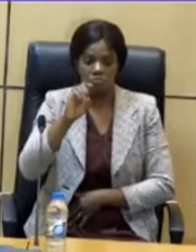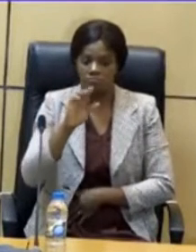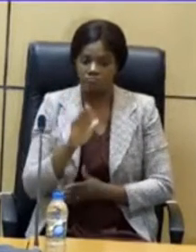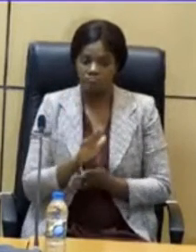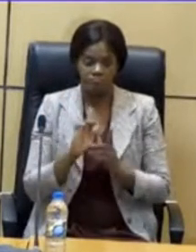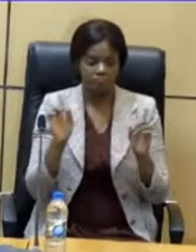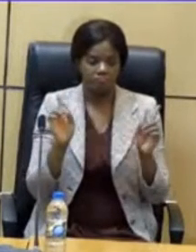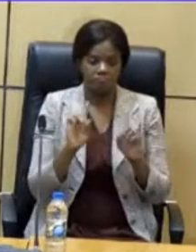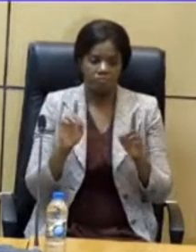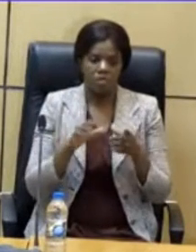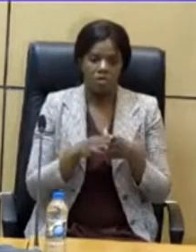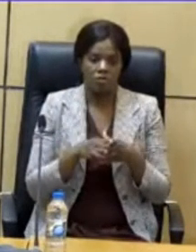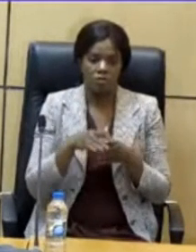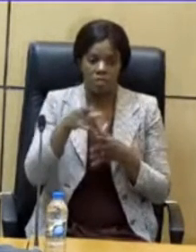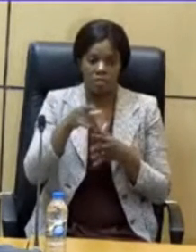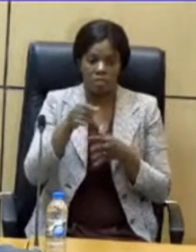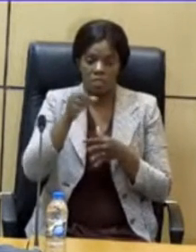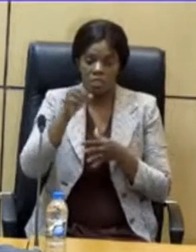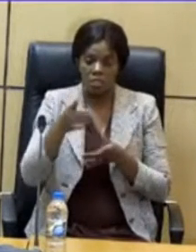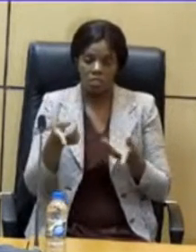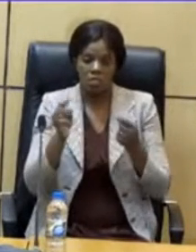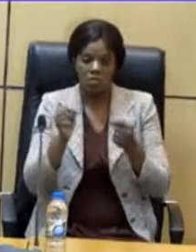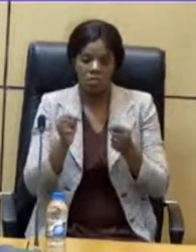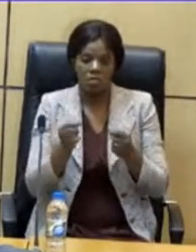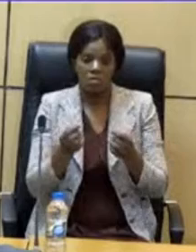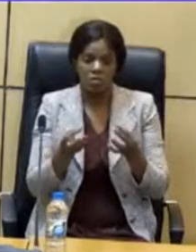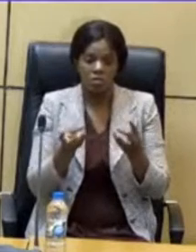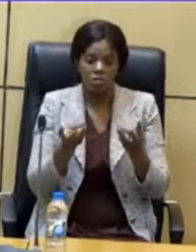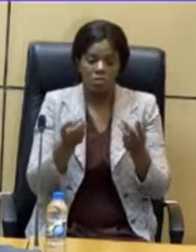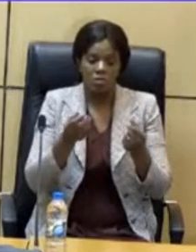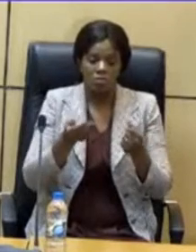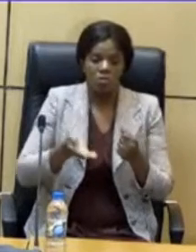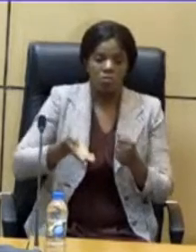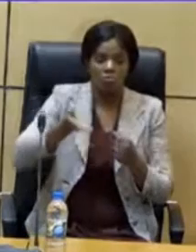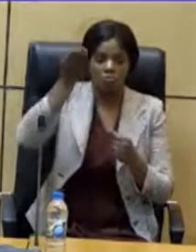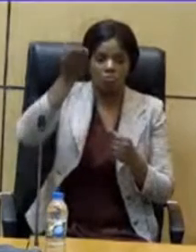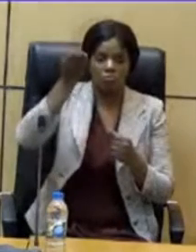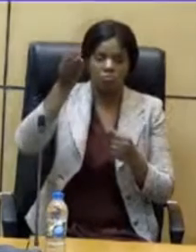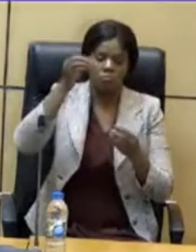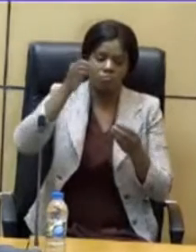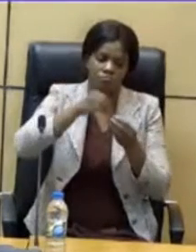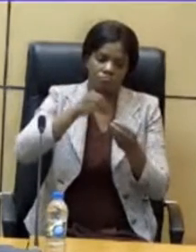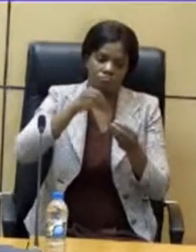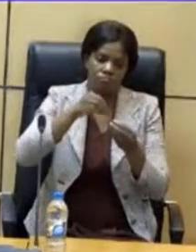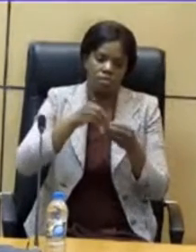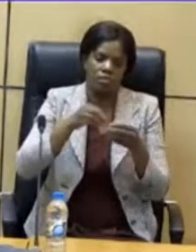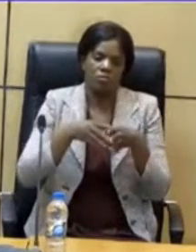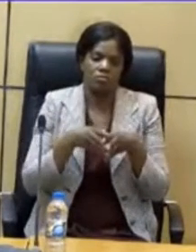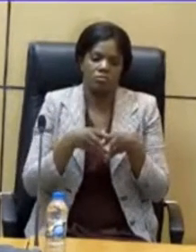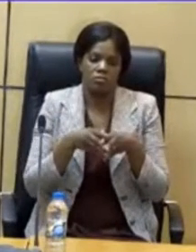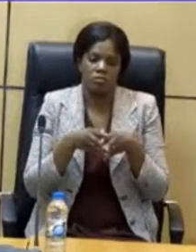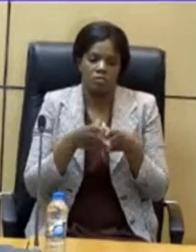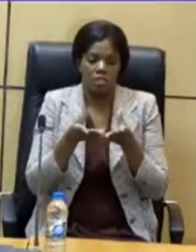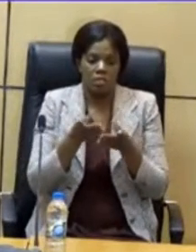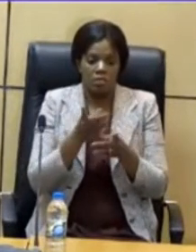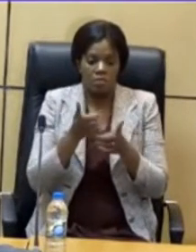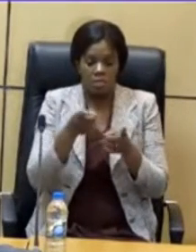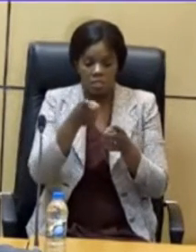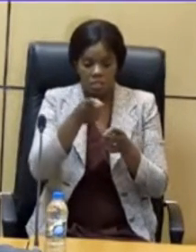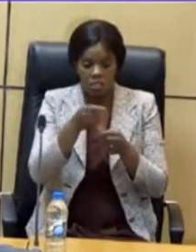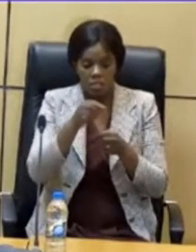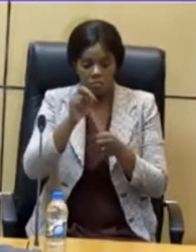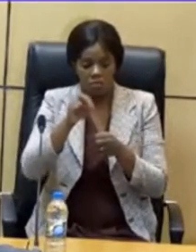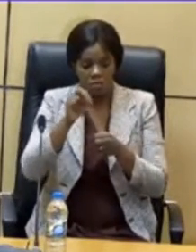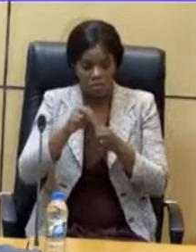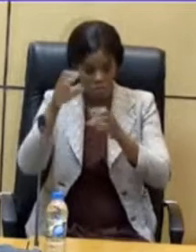confirmados em que não se consegue encontrar as cadeias de transmissão ou pelo menos